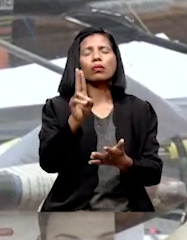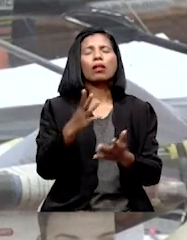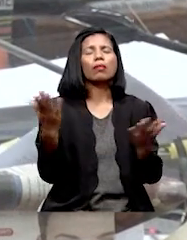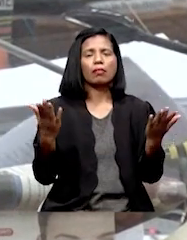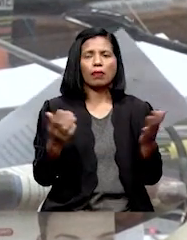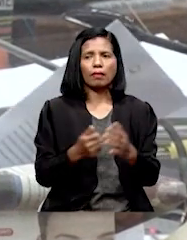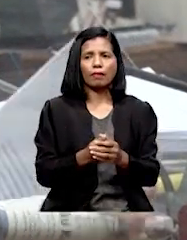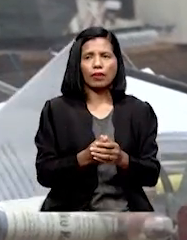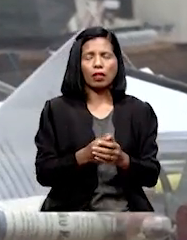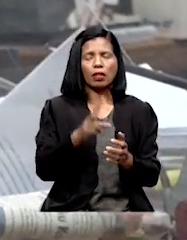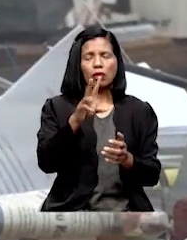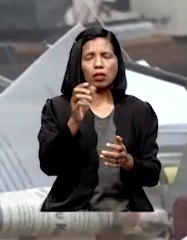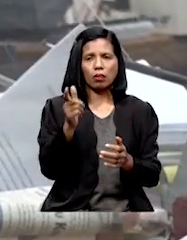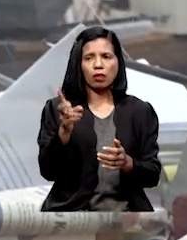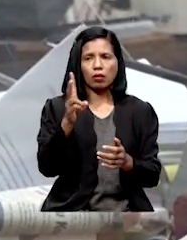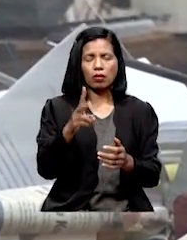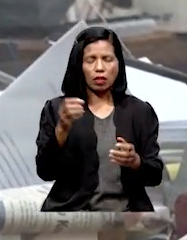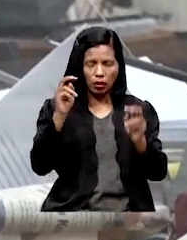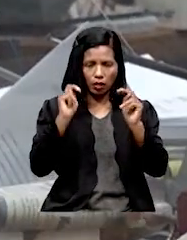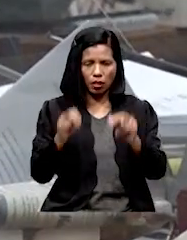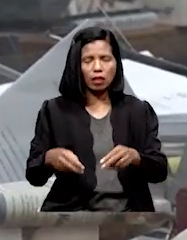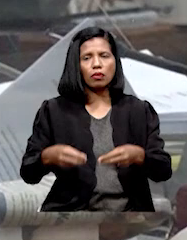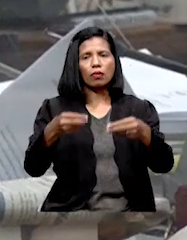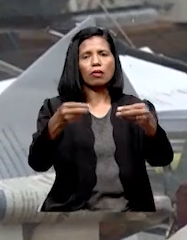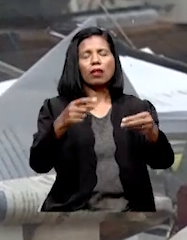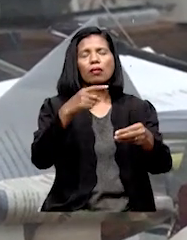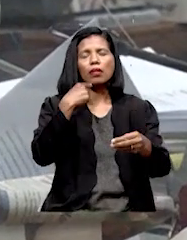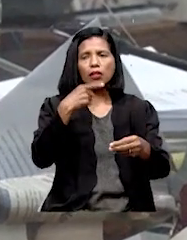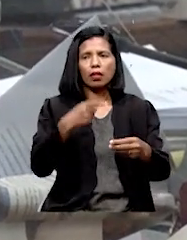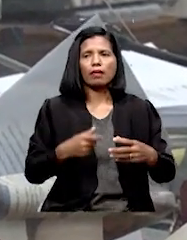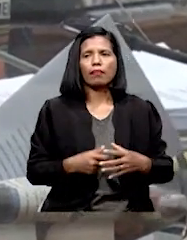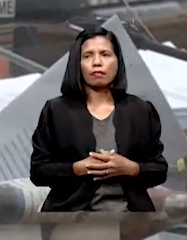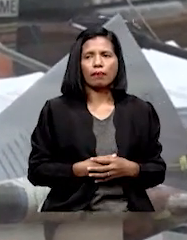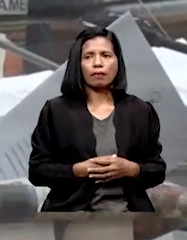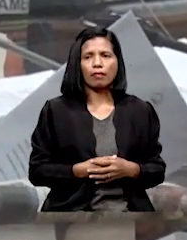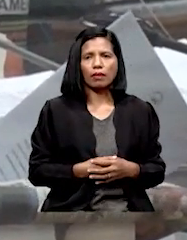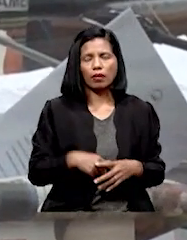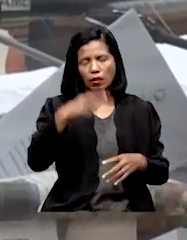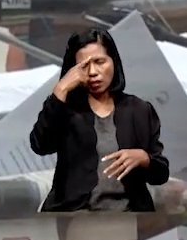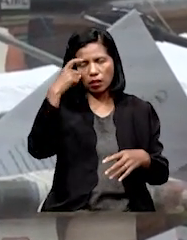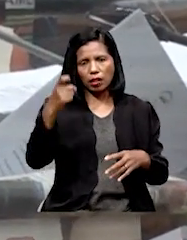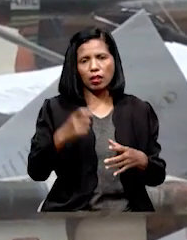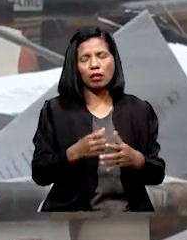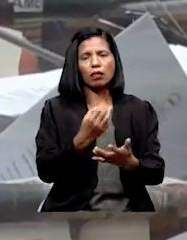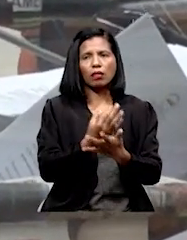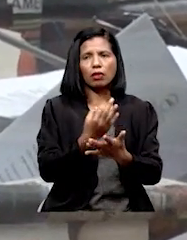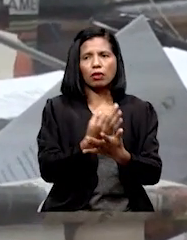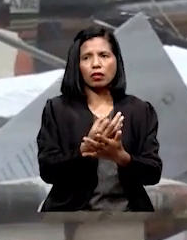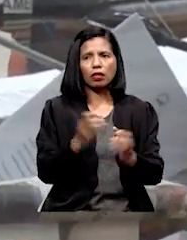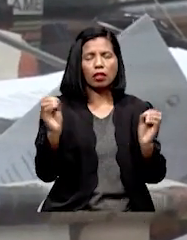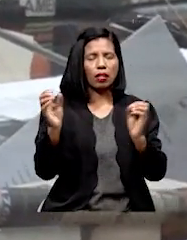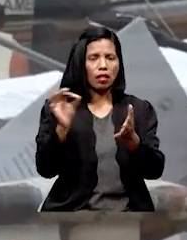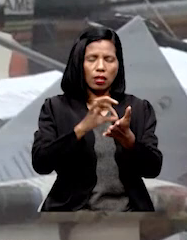tamba 2020 nem conta. Isto foi filona. Foi fila da sé. Tamba, o sangue nem lá registra